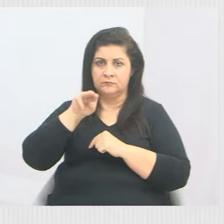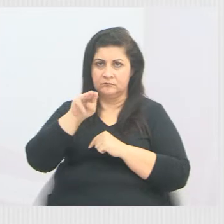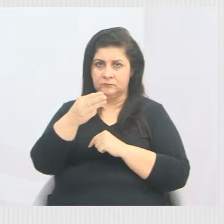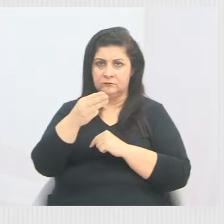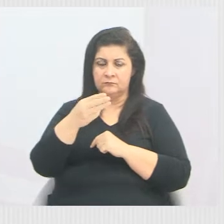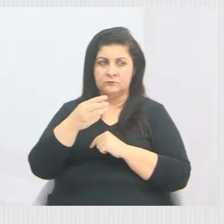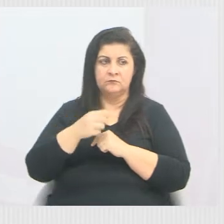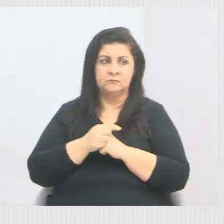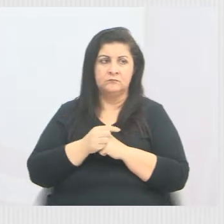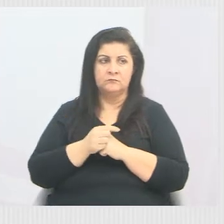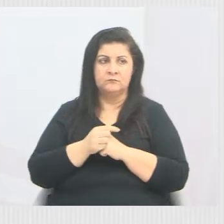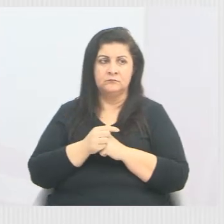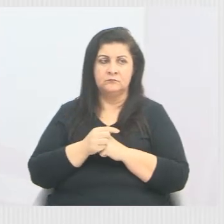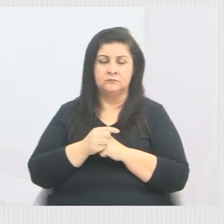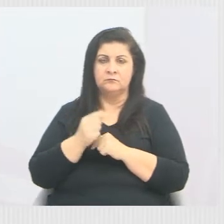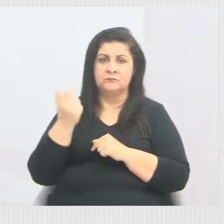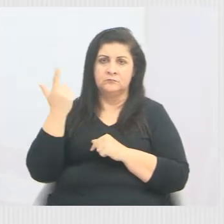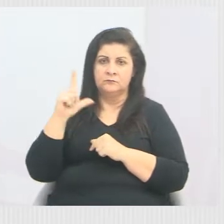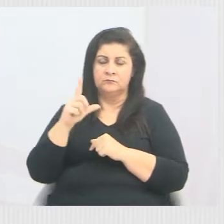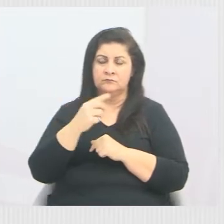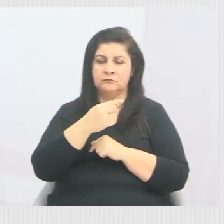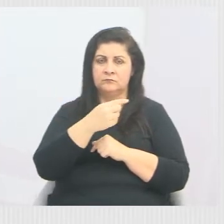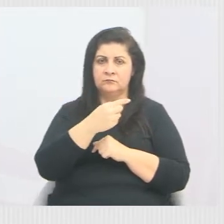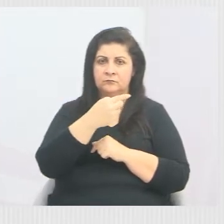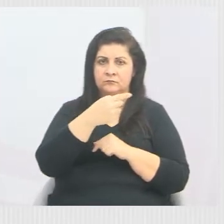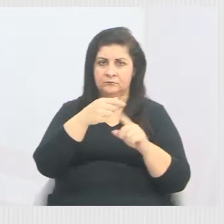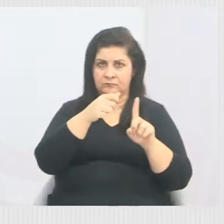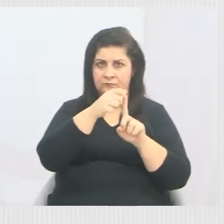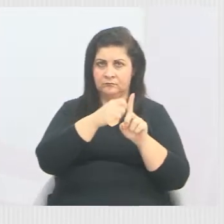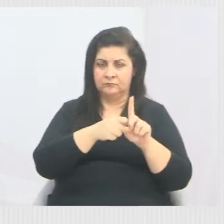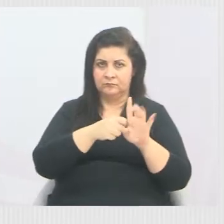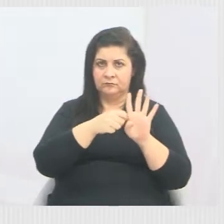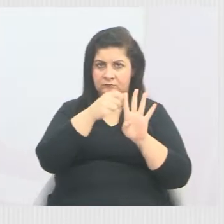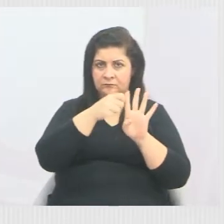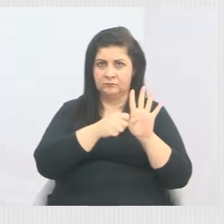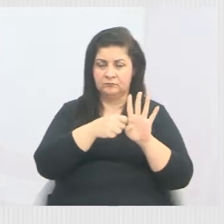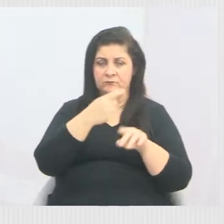120.303.000 e realizado até o primeiro quadrimestre,